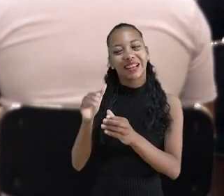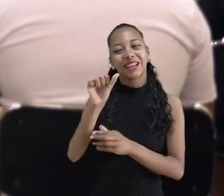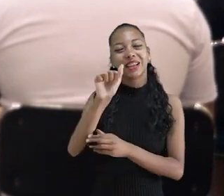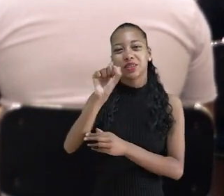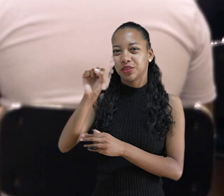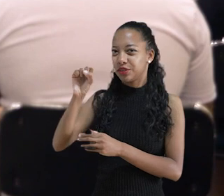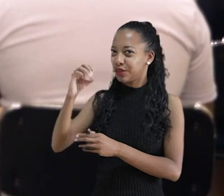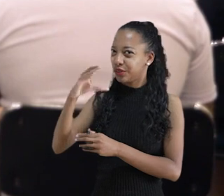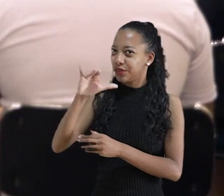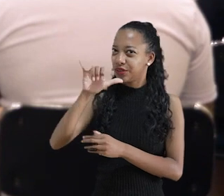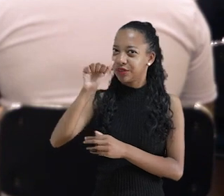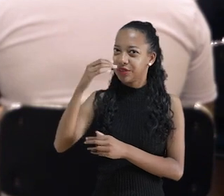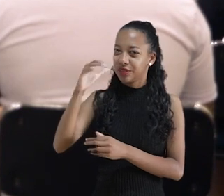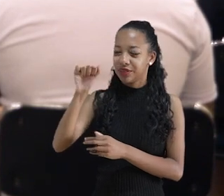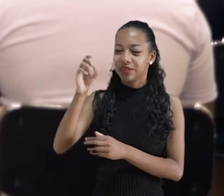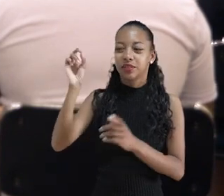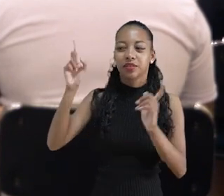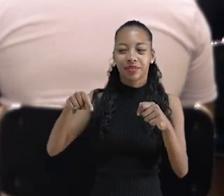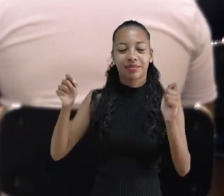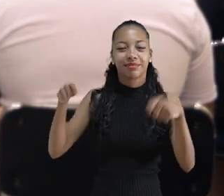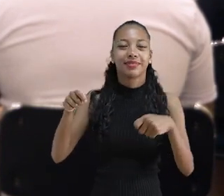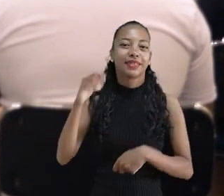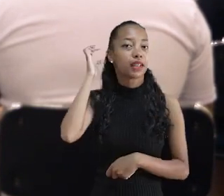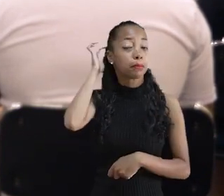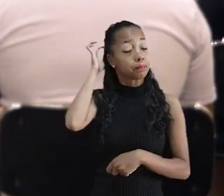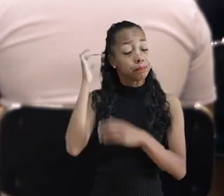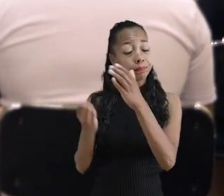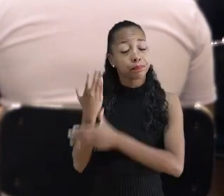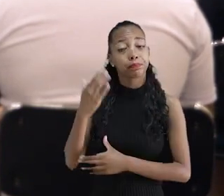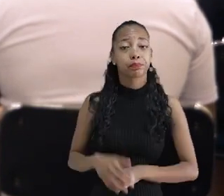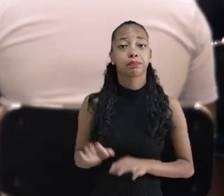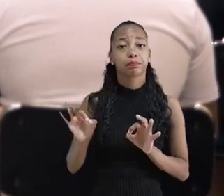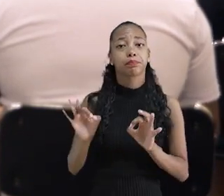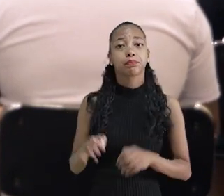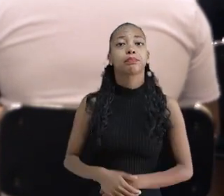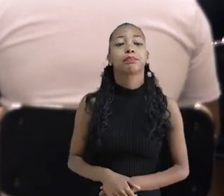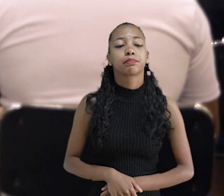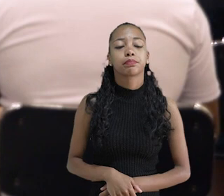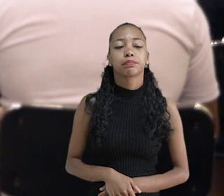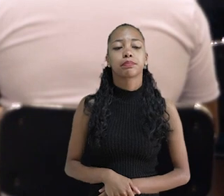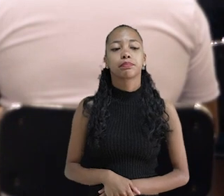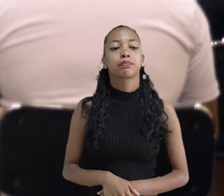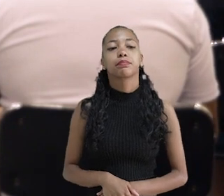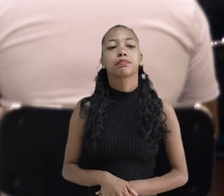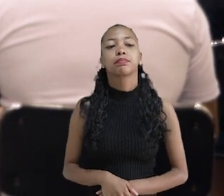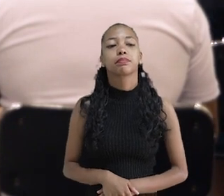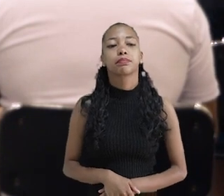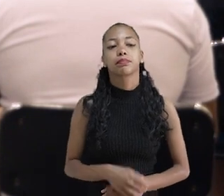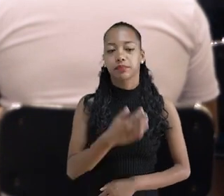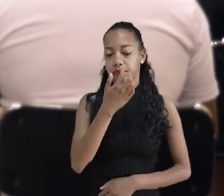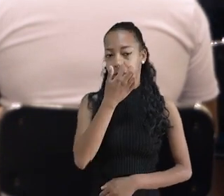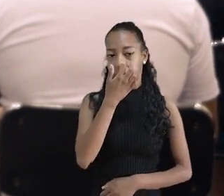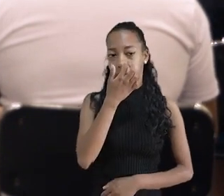né é onde surge a sing Associação da cinematografia Independente de Guarulhos né uma